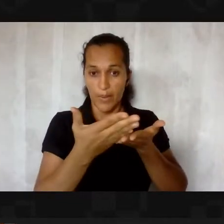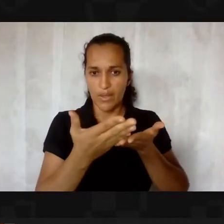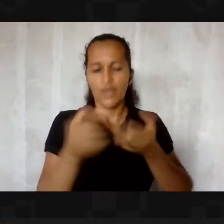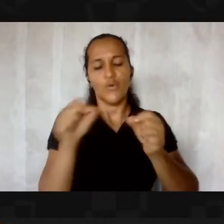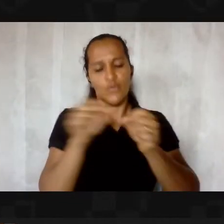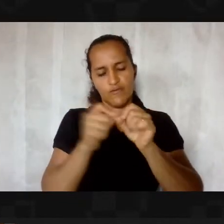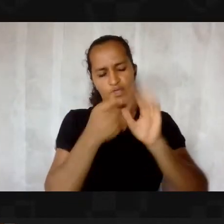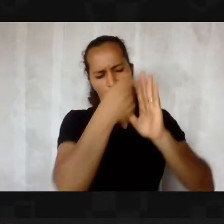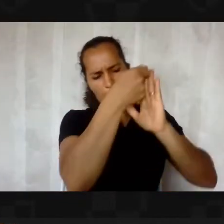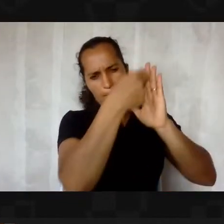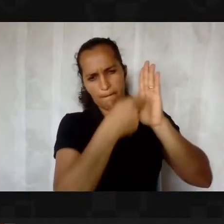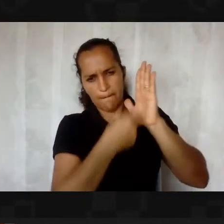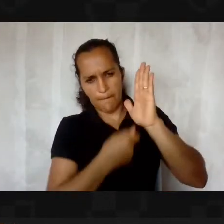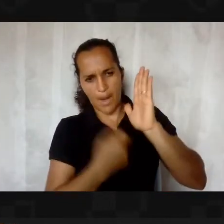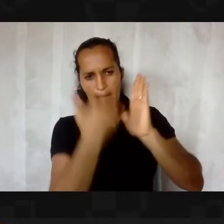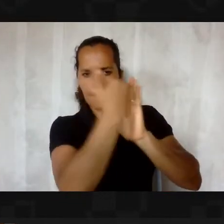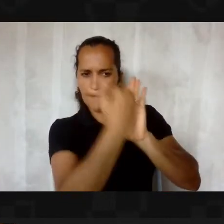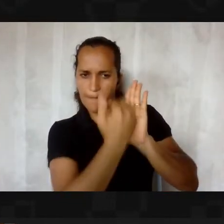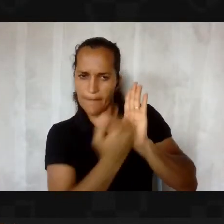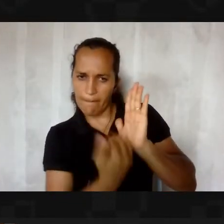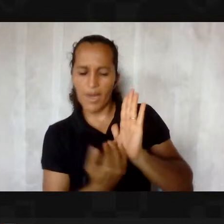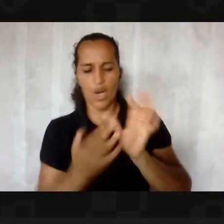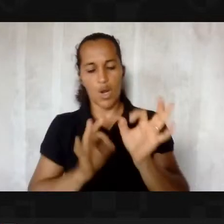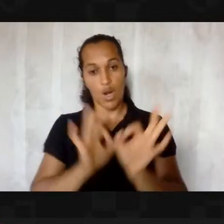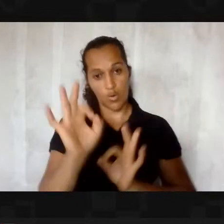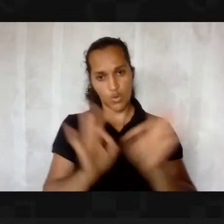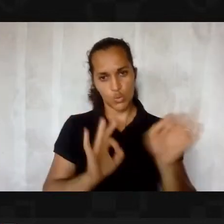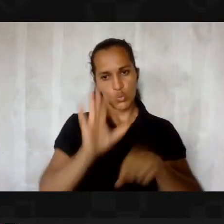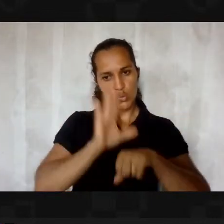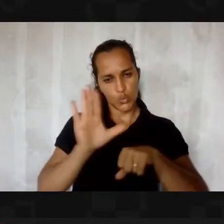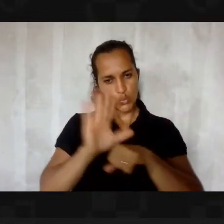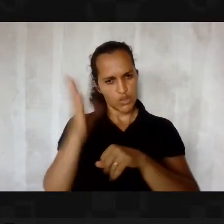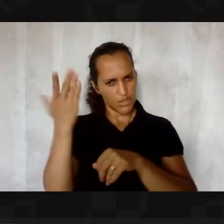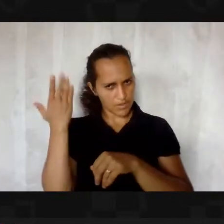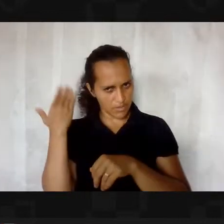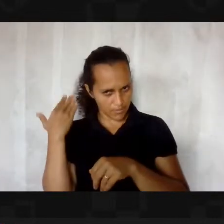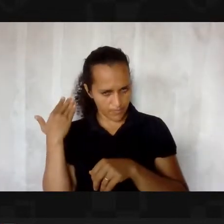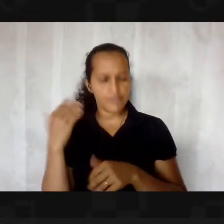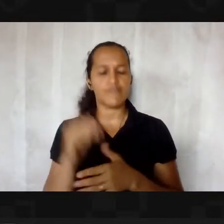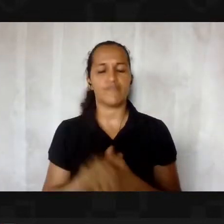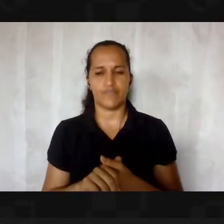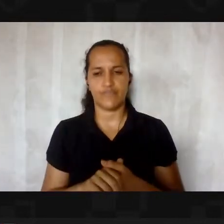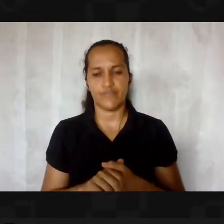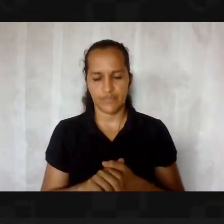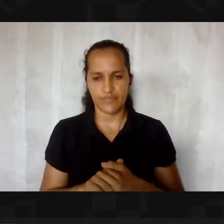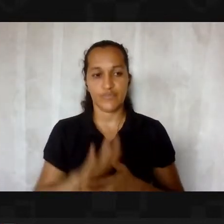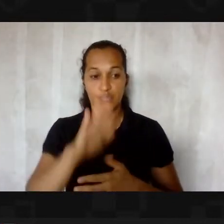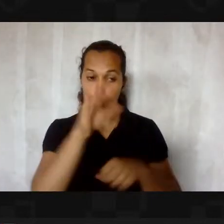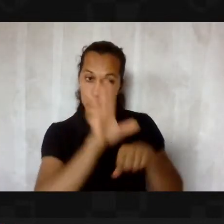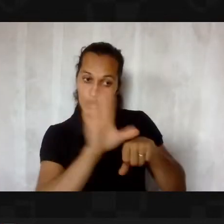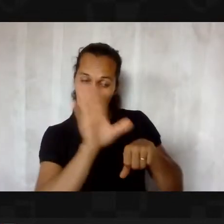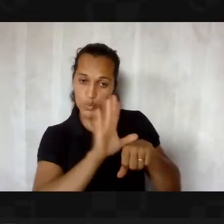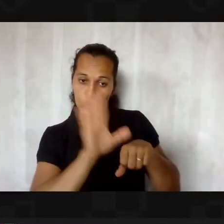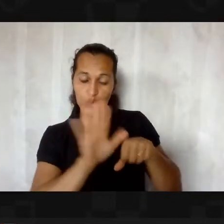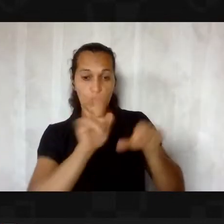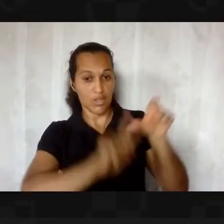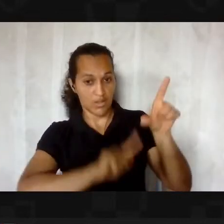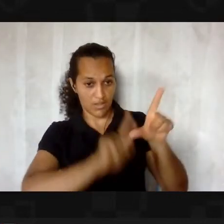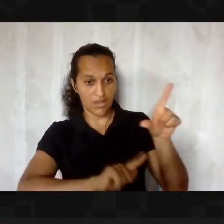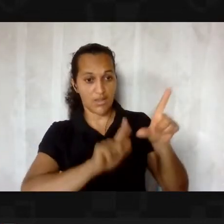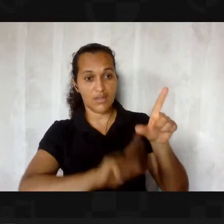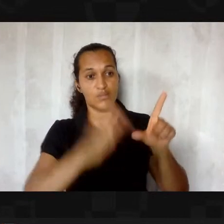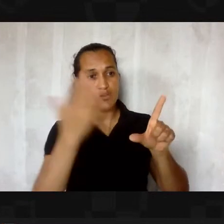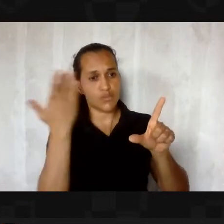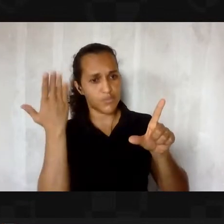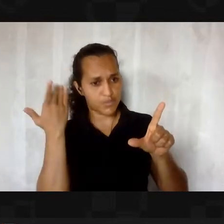da organização do curso lá atrás. O curso de letras, inicialmente, ele